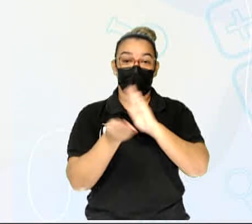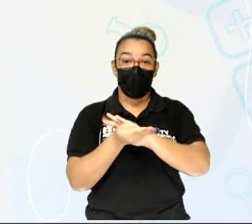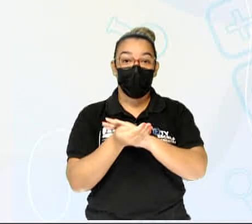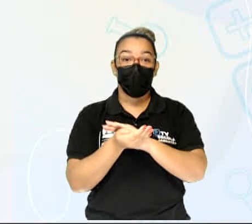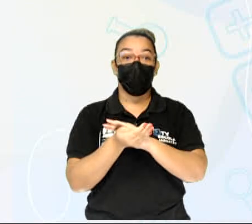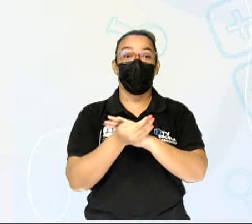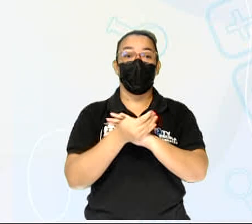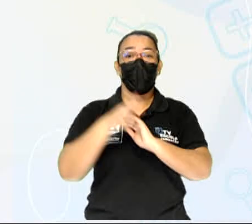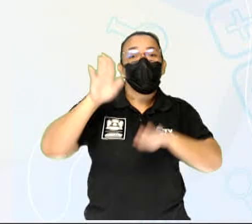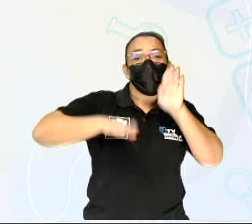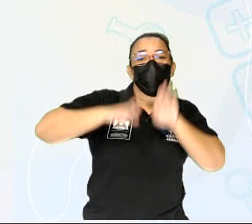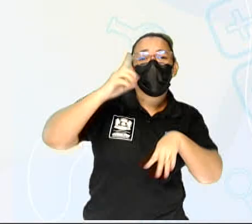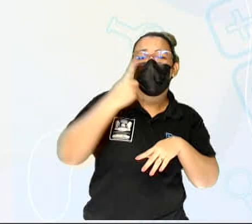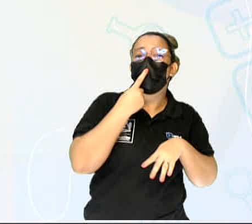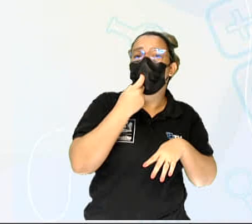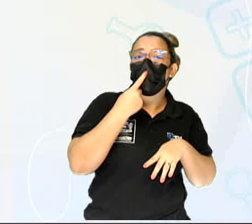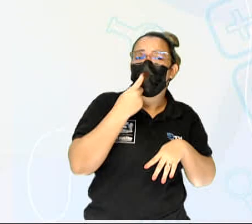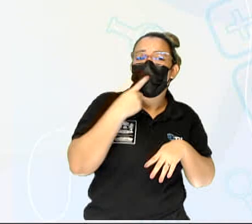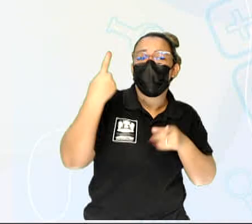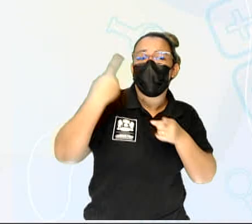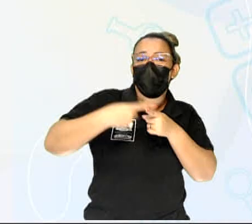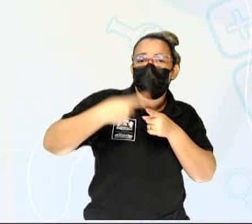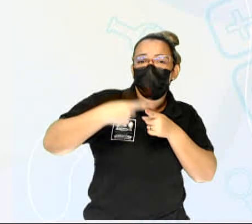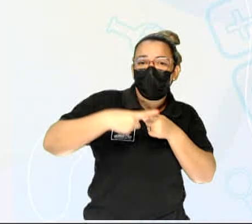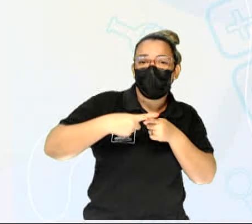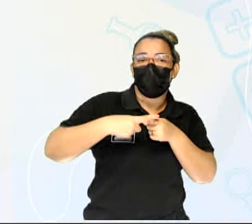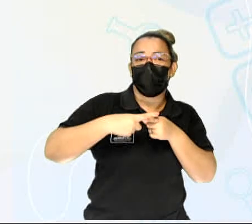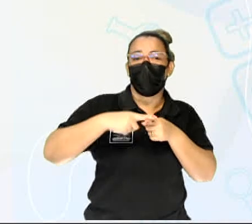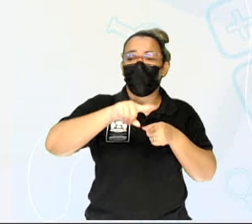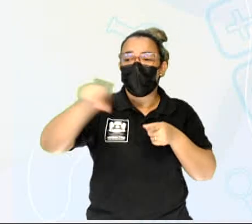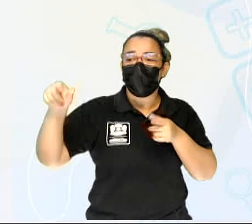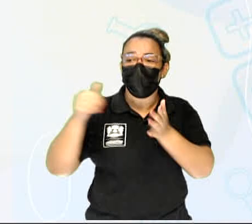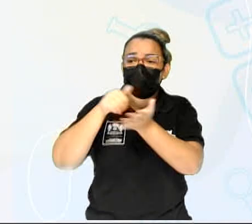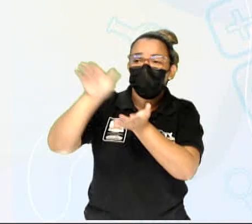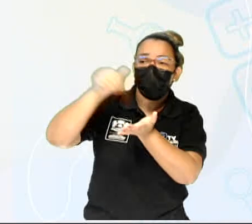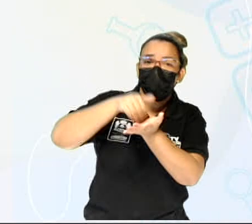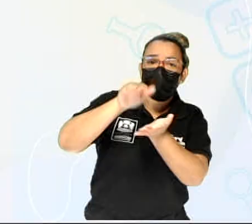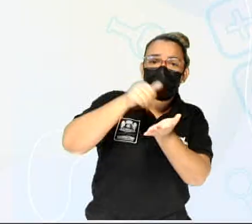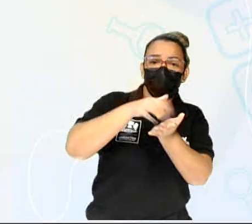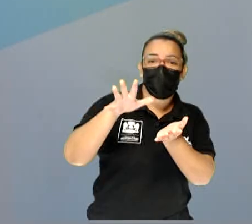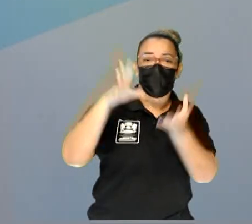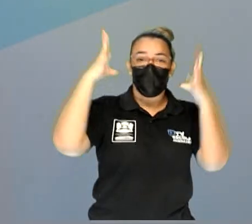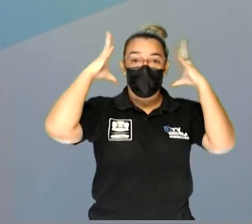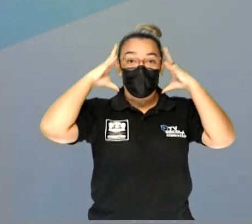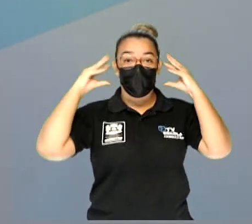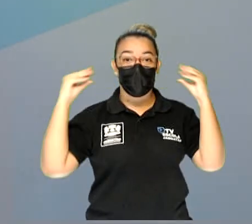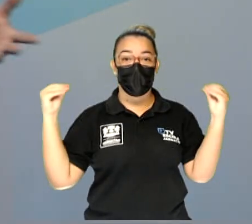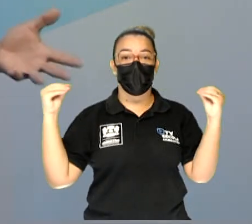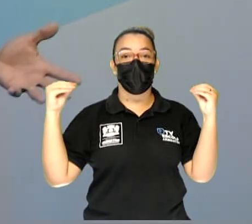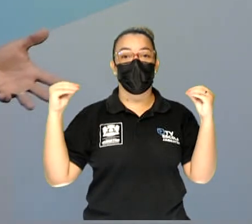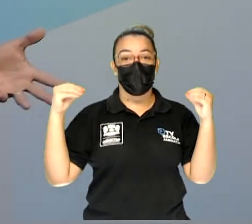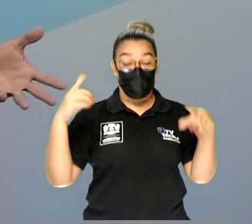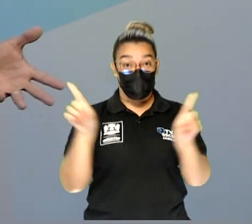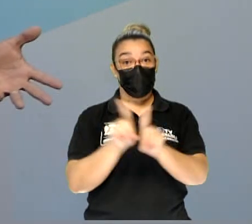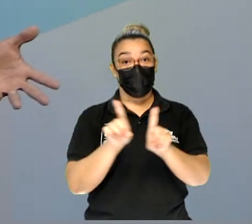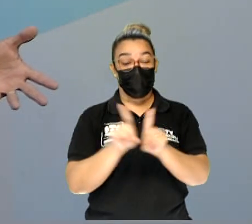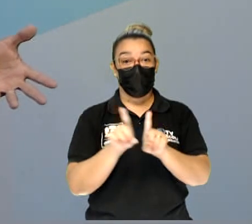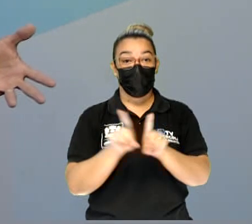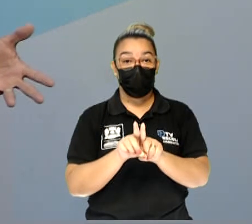vezes vermelho pelo sangue dos heróis que ali tombaram na expulsão do estrangeiro holandês. Holandeses que também